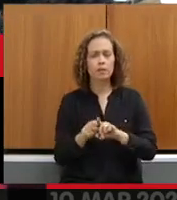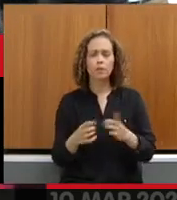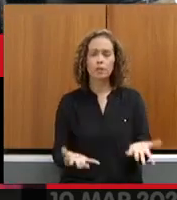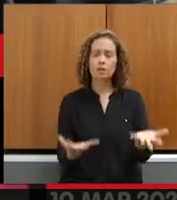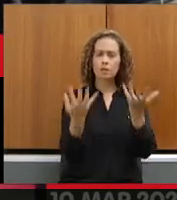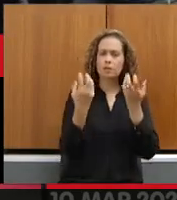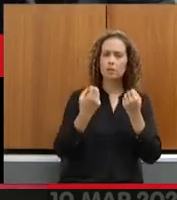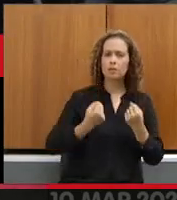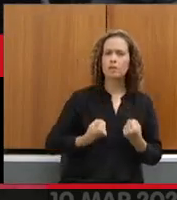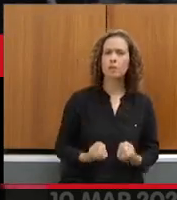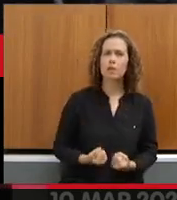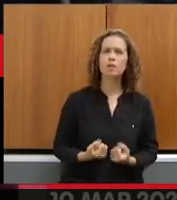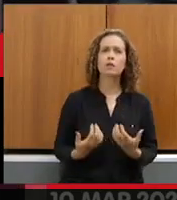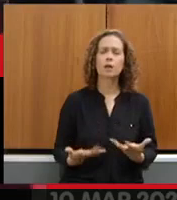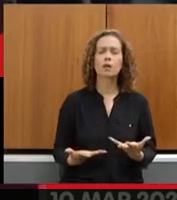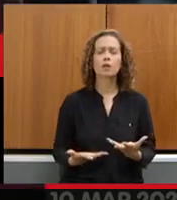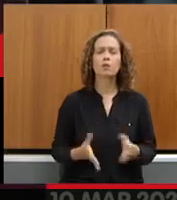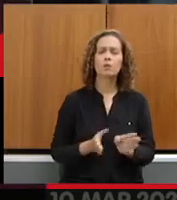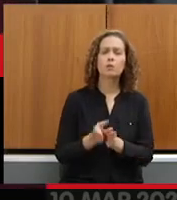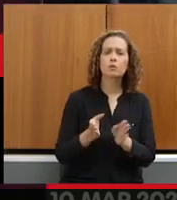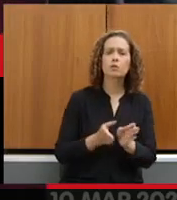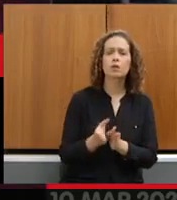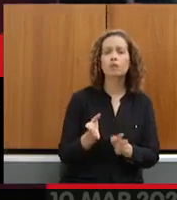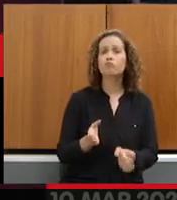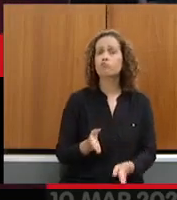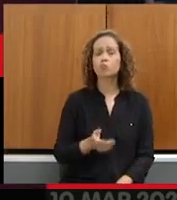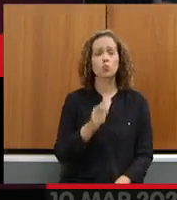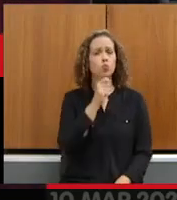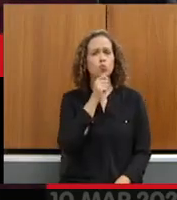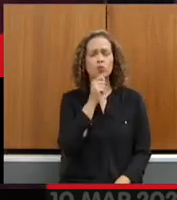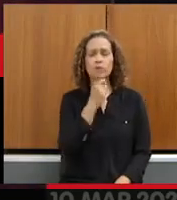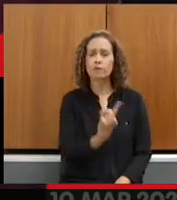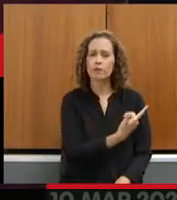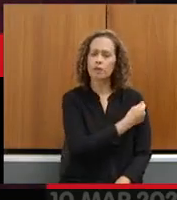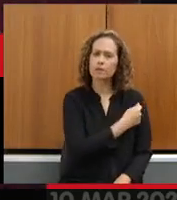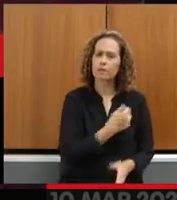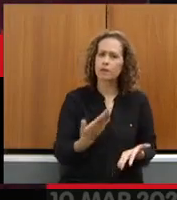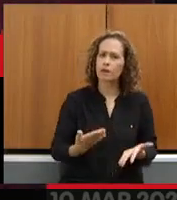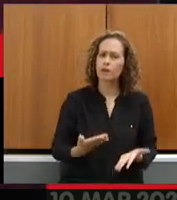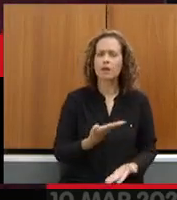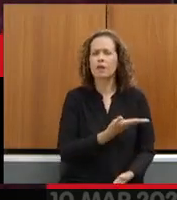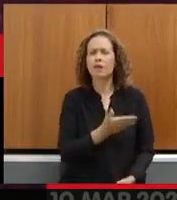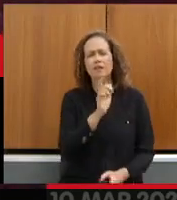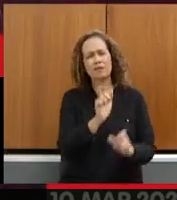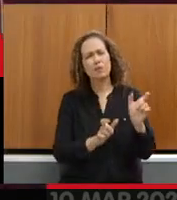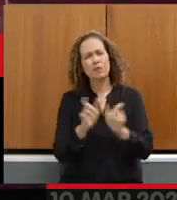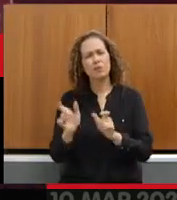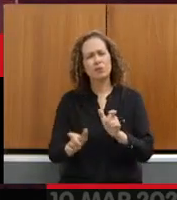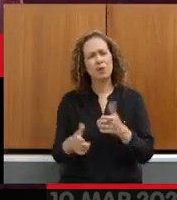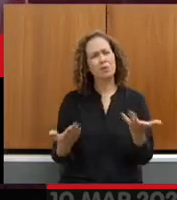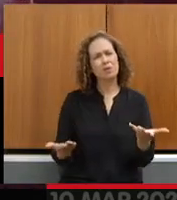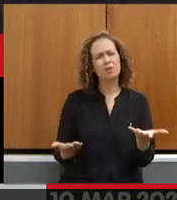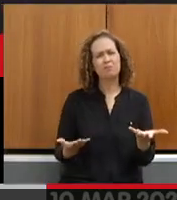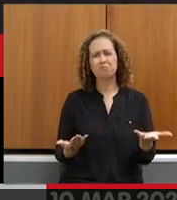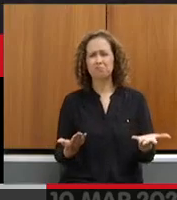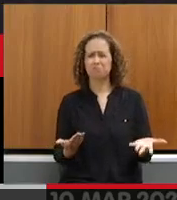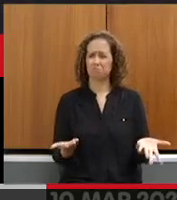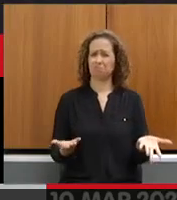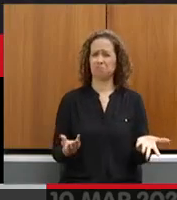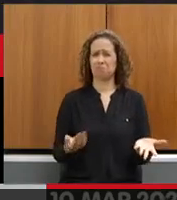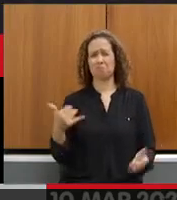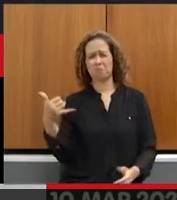Conselho de Odontologia que ainda não conseguiram vacinar Estas pessoas são menos importantes do que quem tá em Home Office